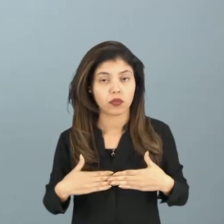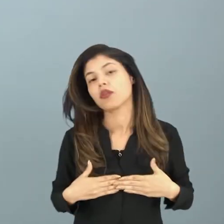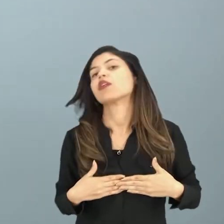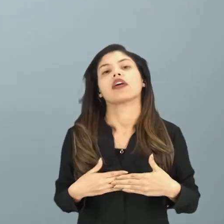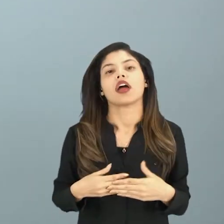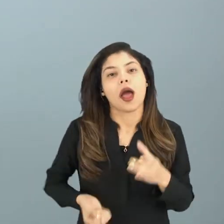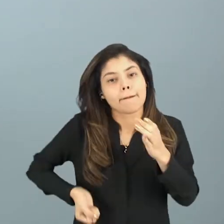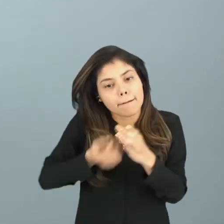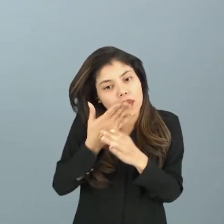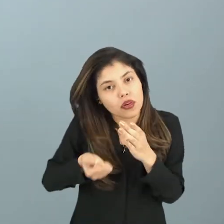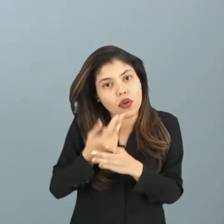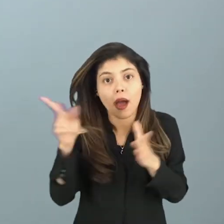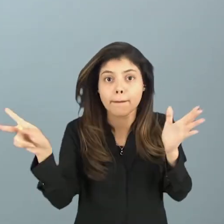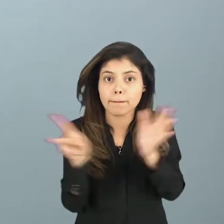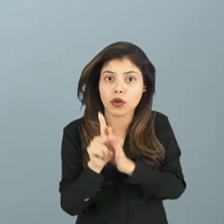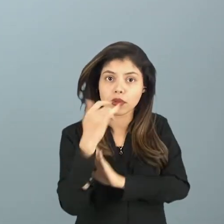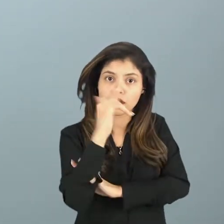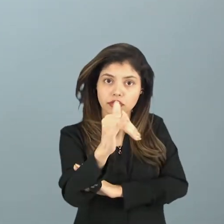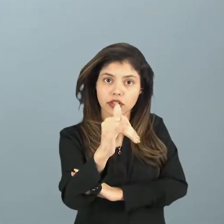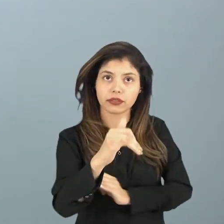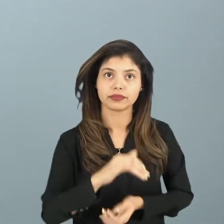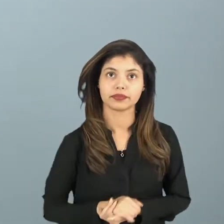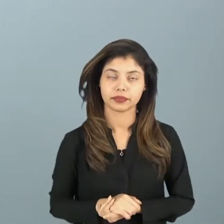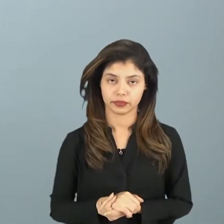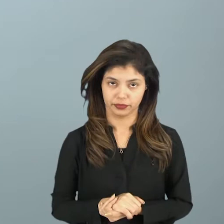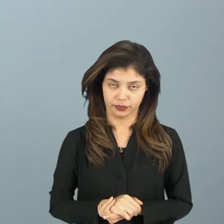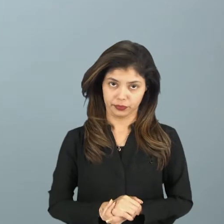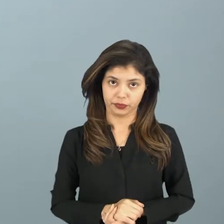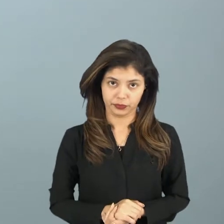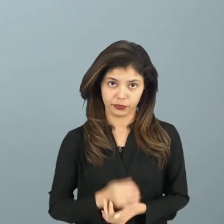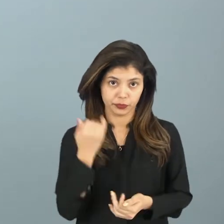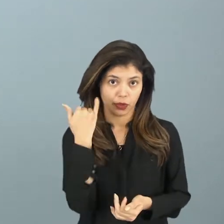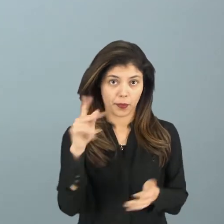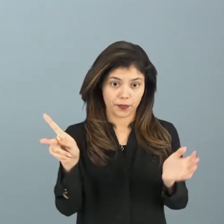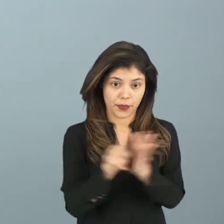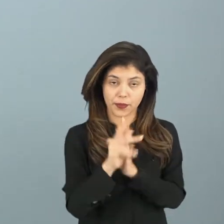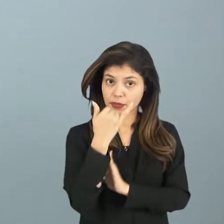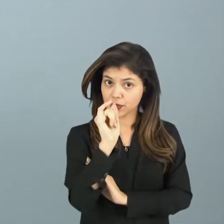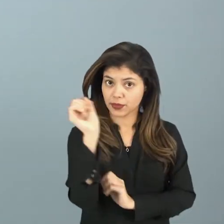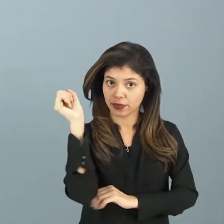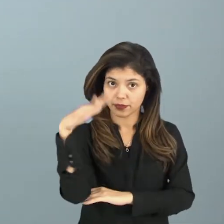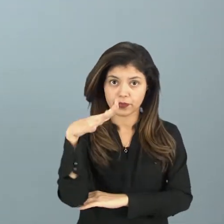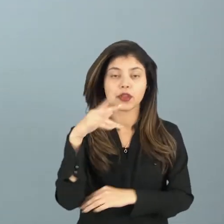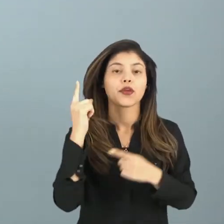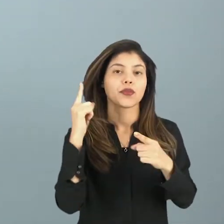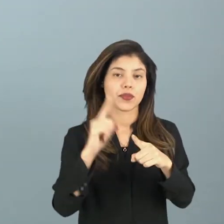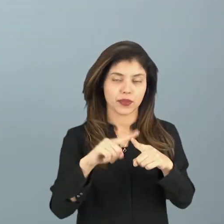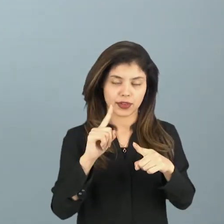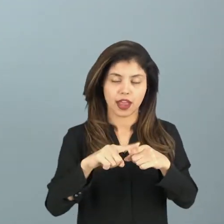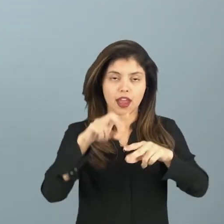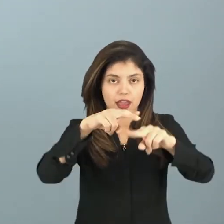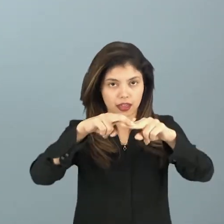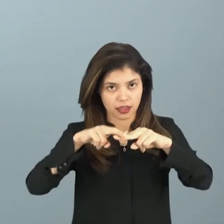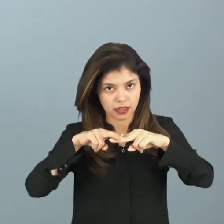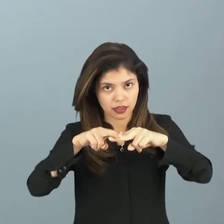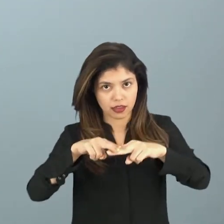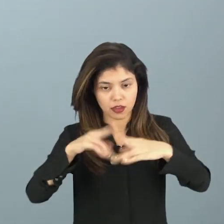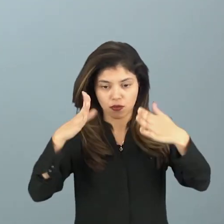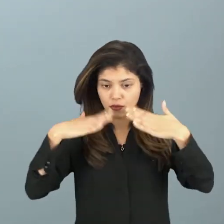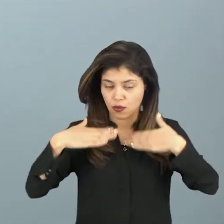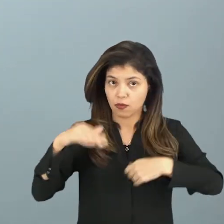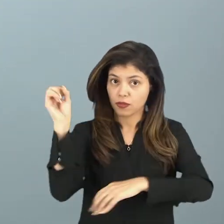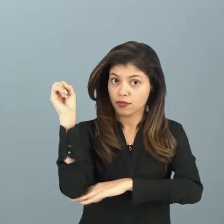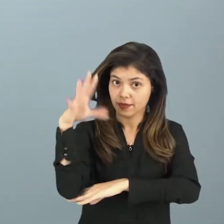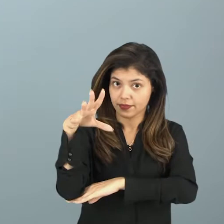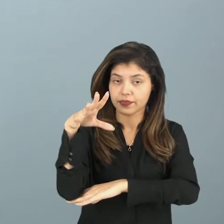ele produz a sua própria energia, a sua própria luz. Por isso ele é um objeto, ele é um corpo